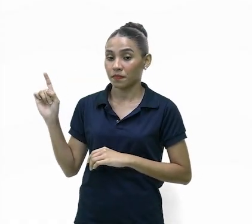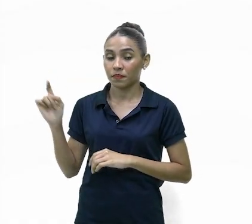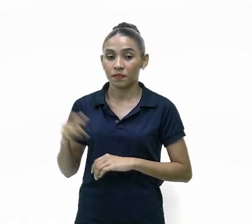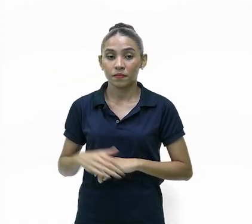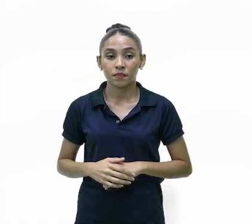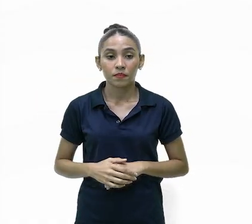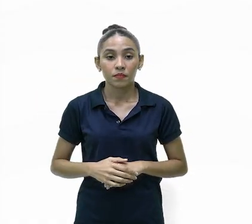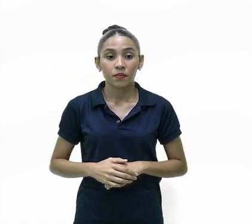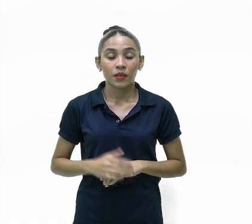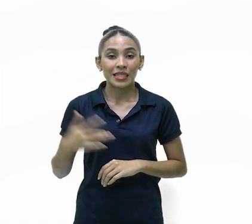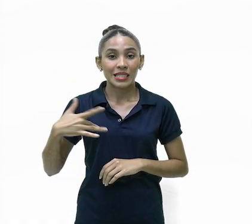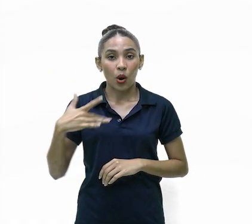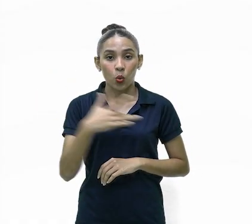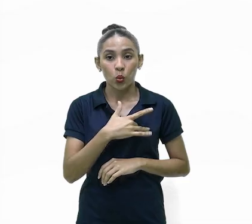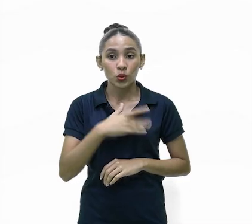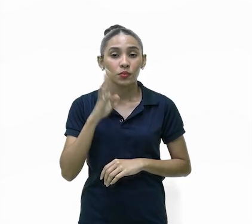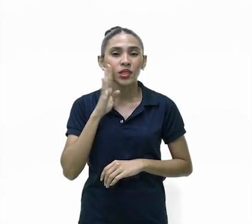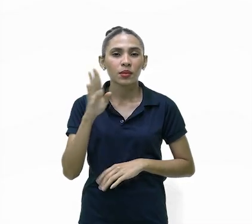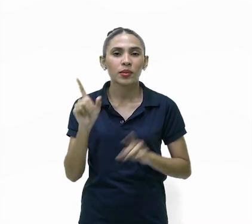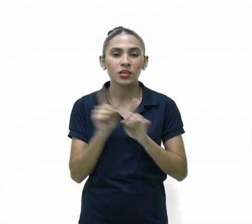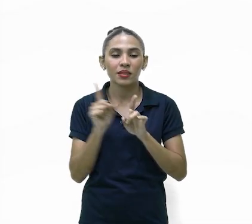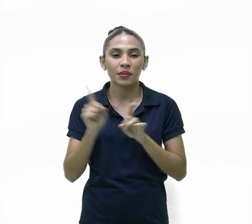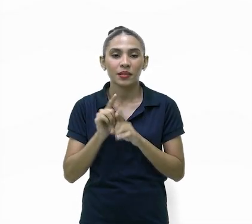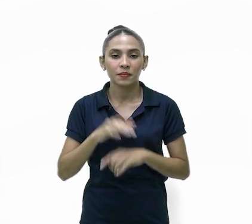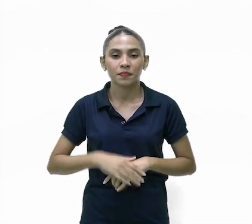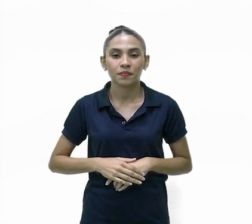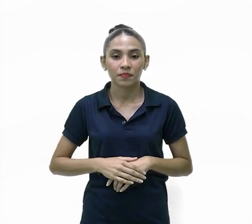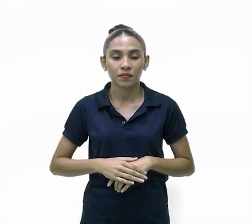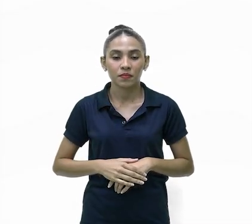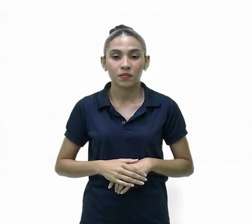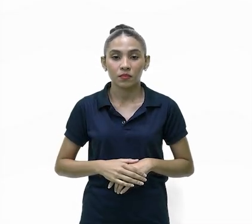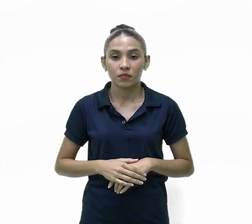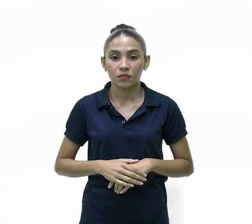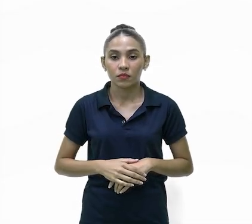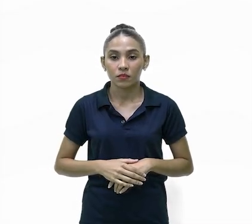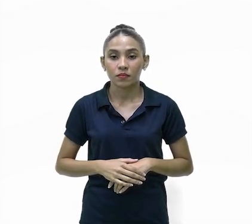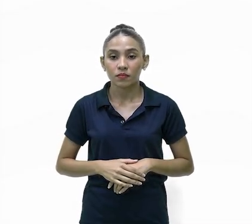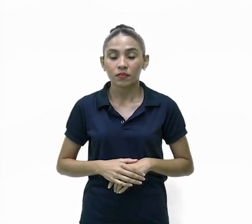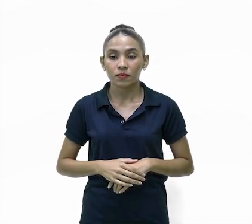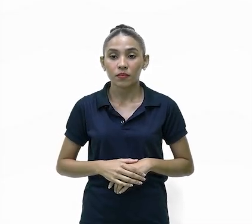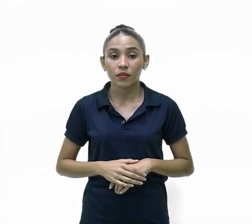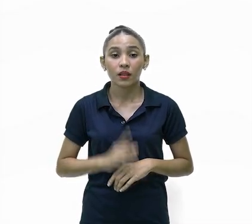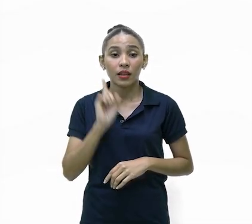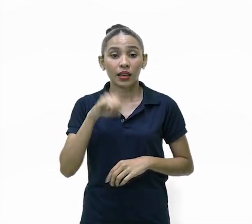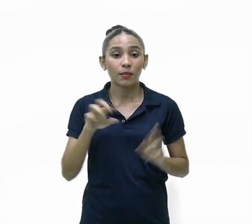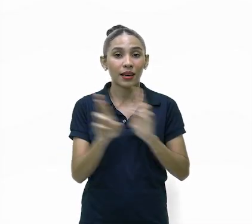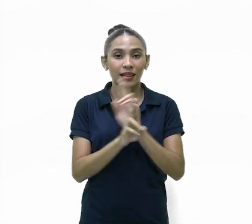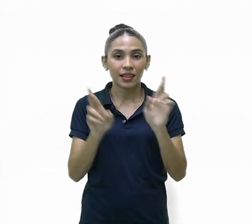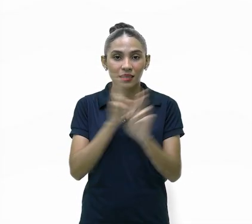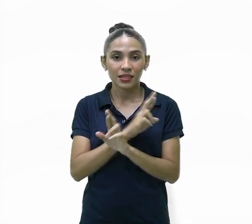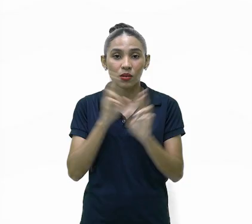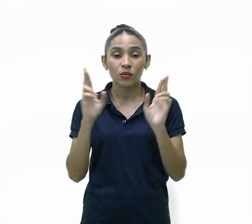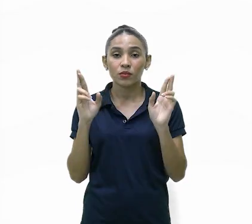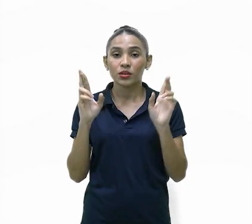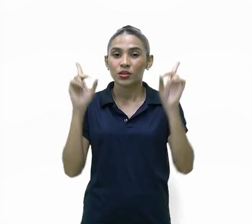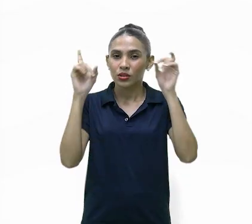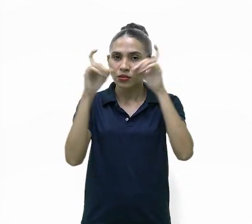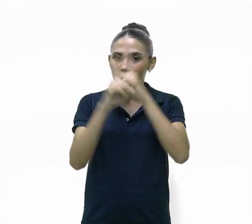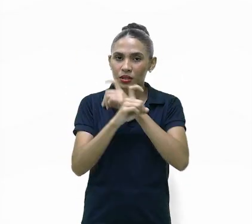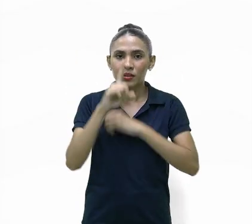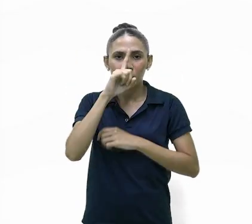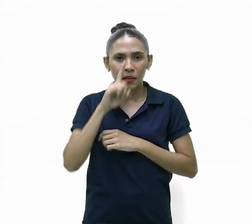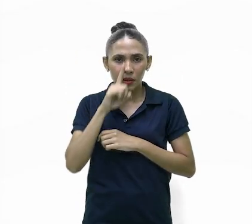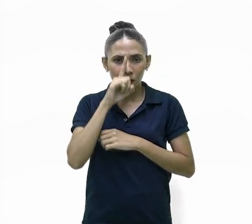com a saúde da gente, por exemplo. Então, vamos de fake news. É uma relação muito perigosa na era